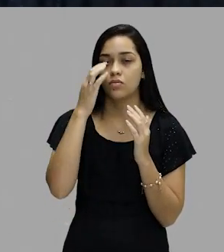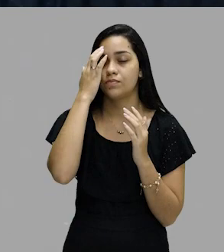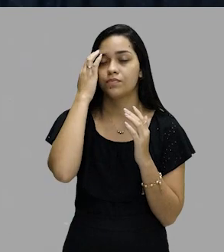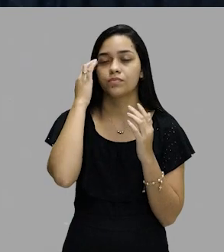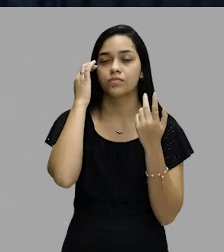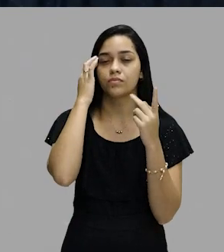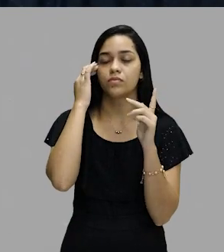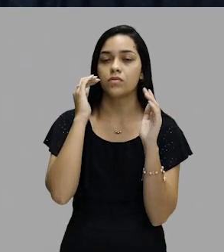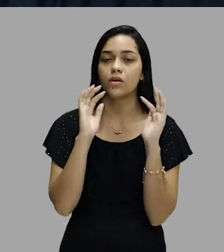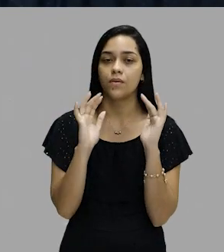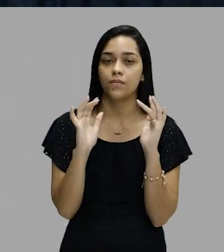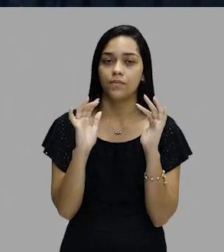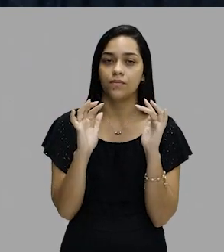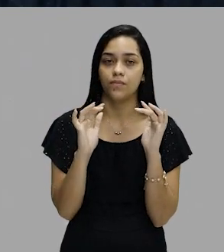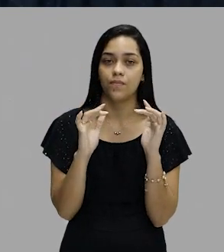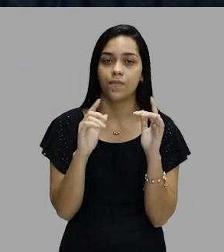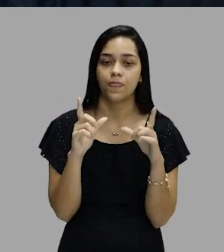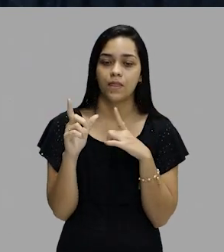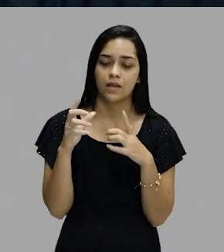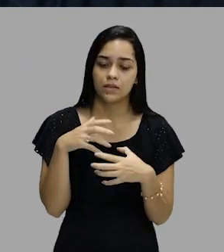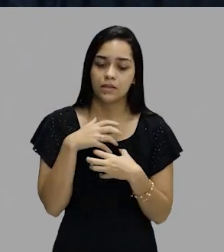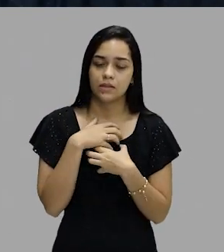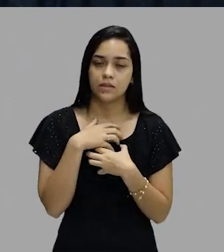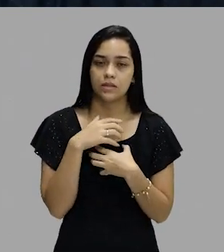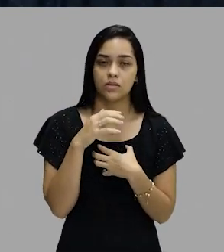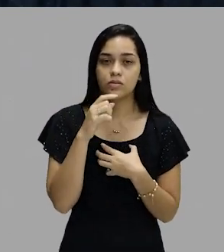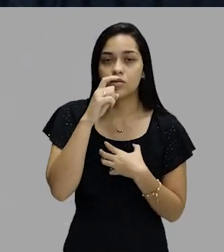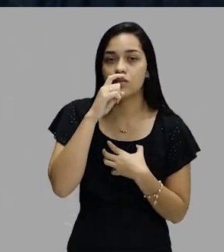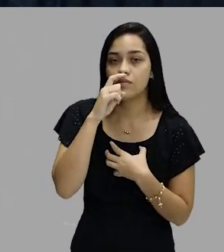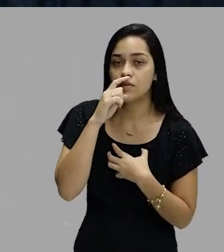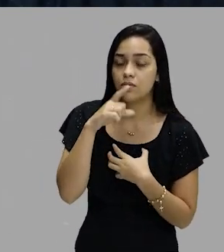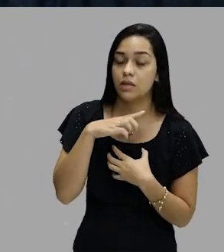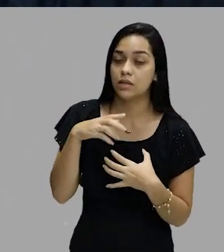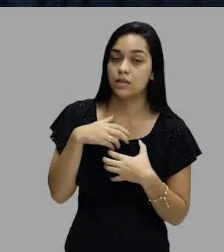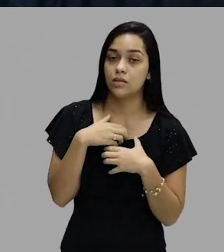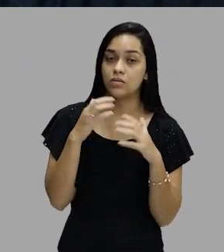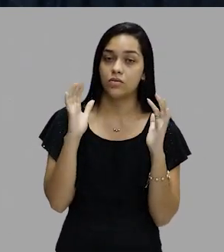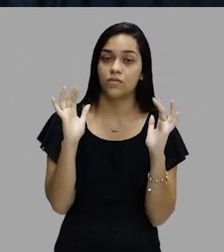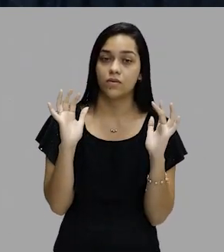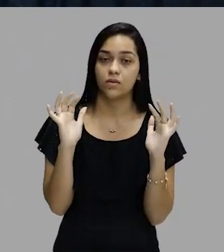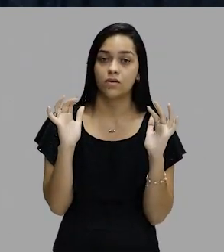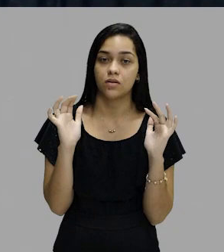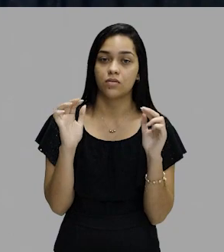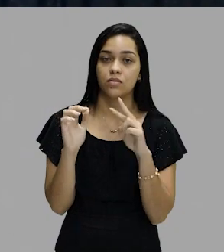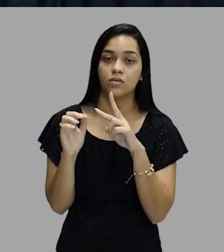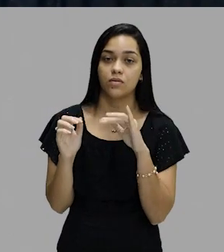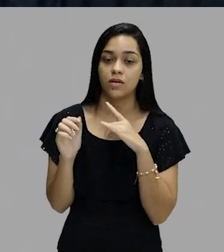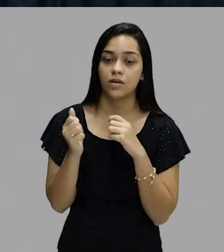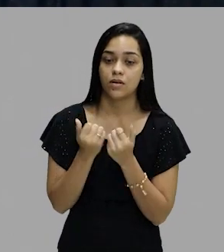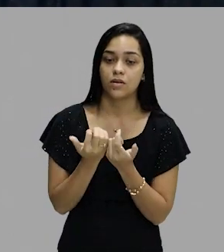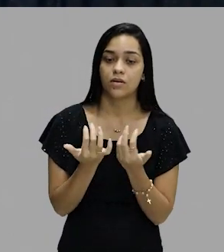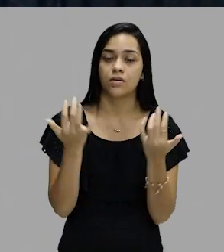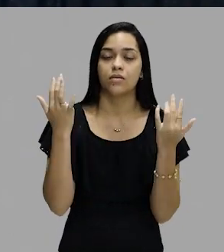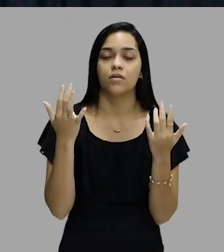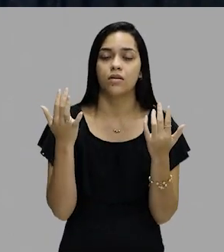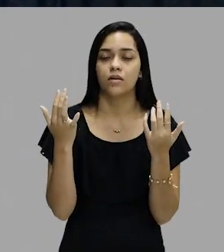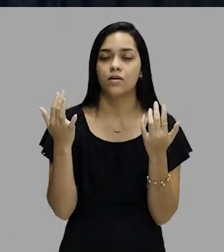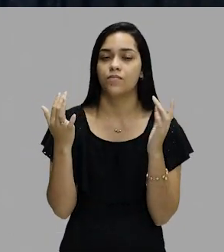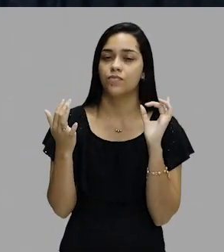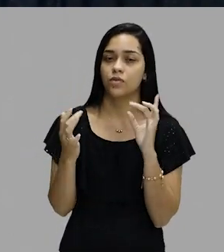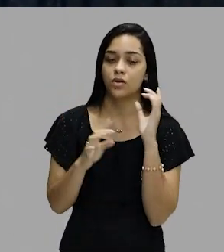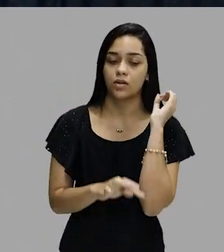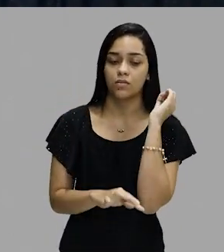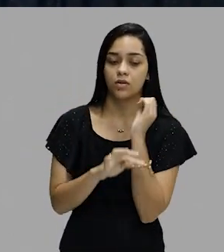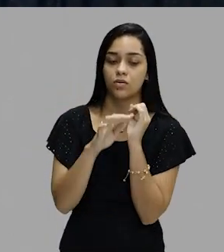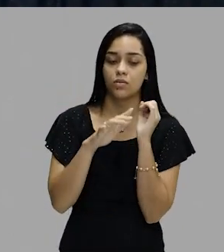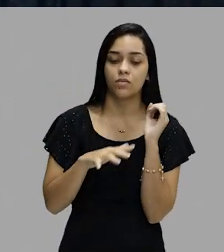mãos, certo? Vai dar aquela sensação de frio, é por isso que tem a sensação de frio nas mãos. Com isso, ele vai evaporar. Então, ele evapora só a